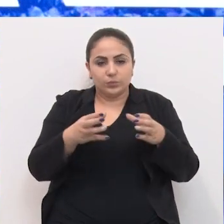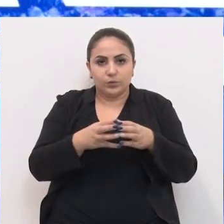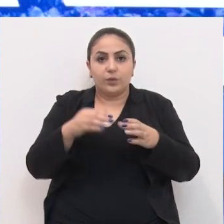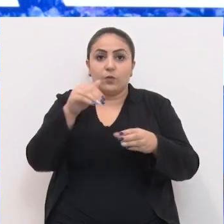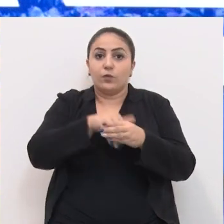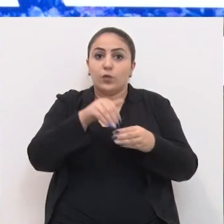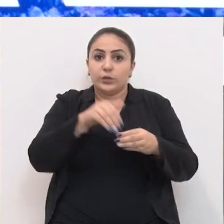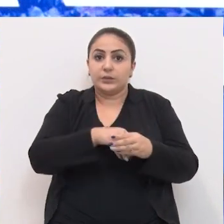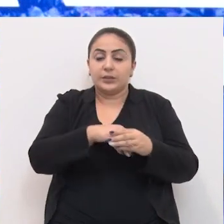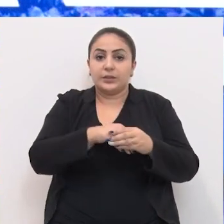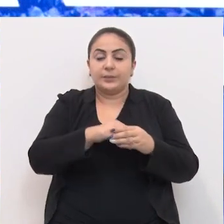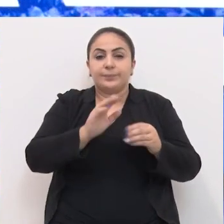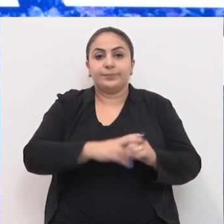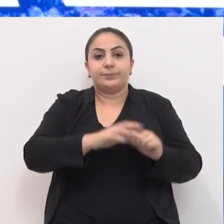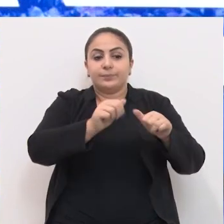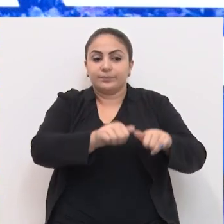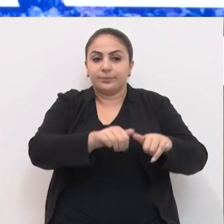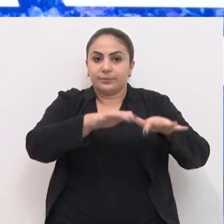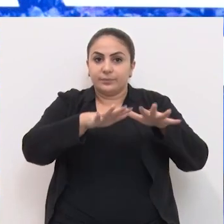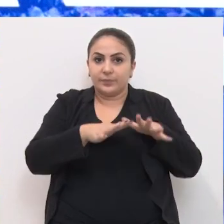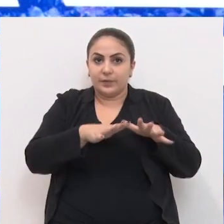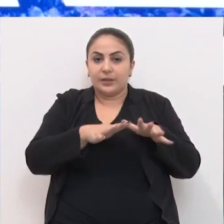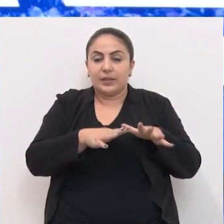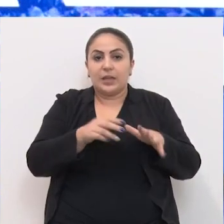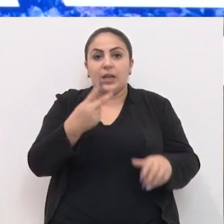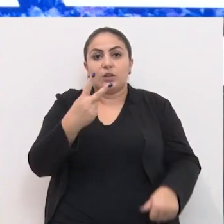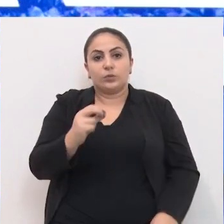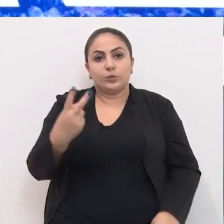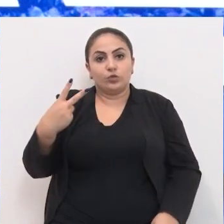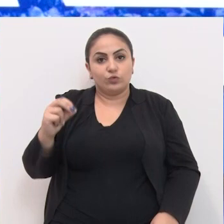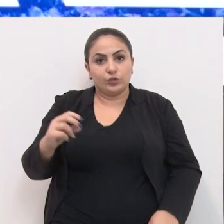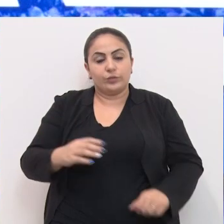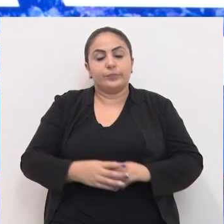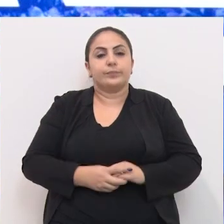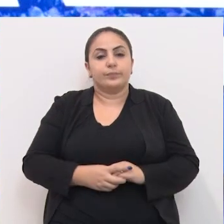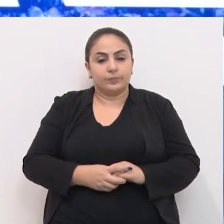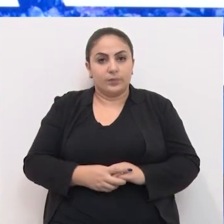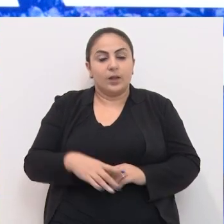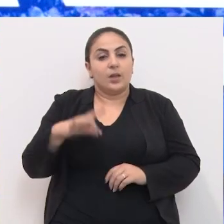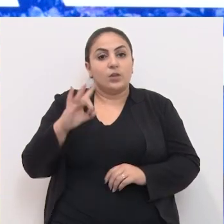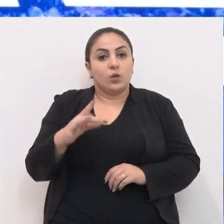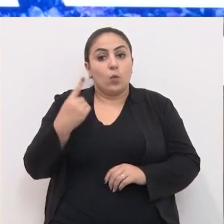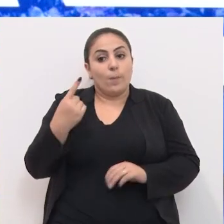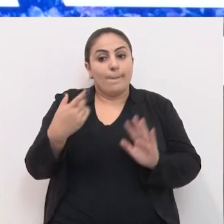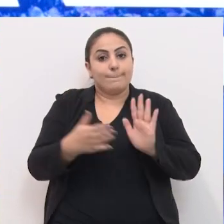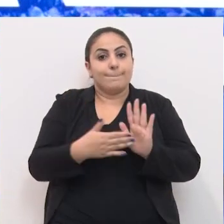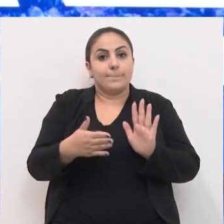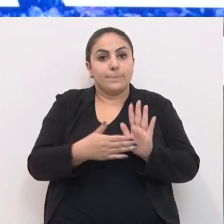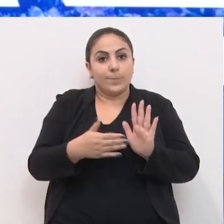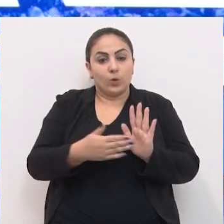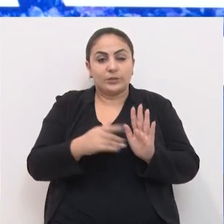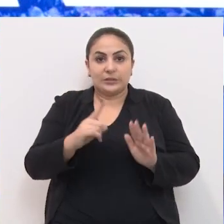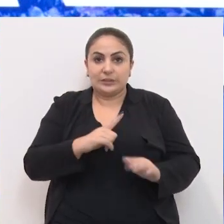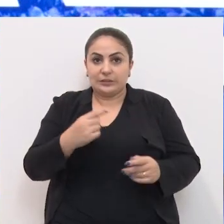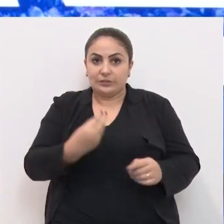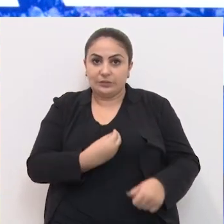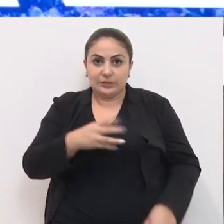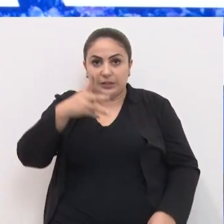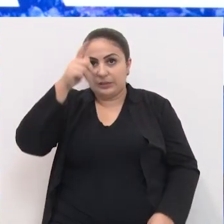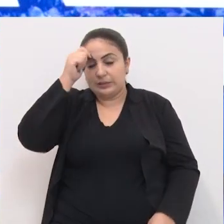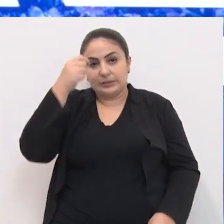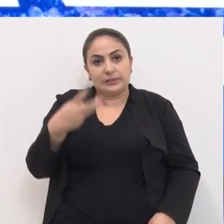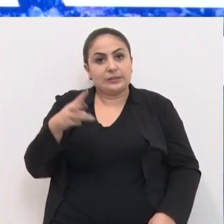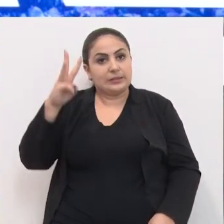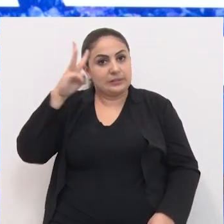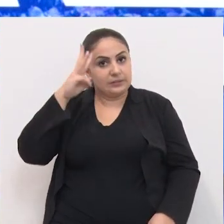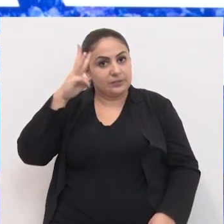têm retornado aos vereadores dizendo que vão nos apoiar. Então isso é um motivo de orgulho para nós, somente para a nossa cidade de Passo Fundo, que tem os vereadores engajados com